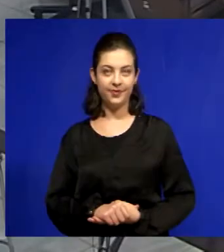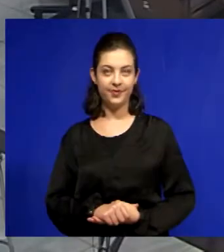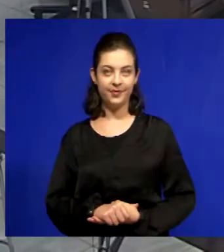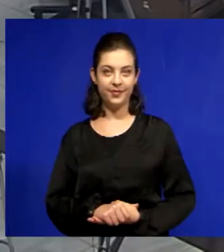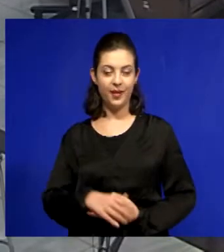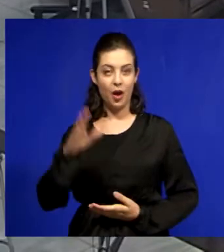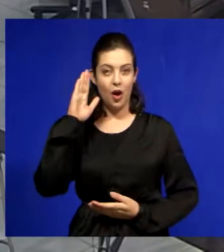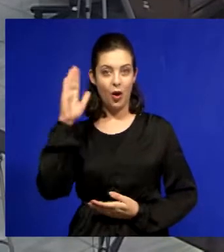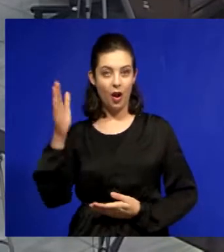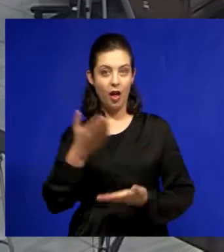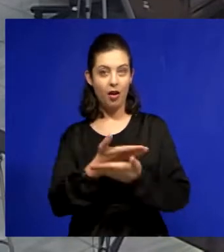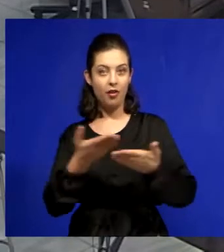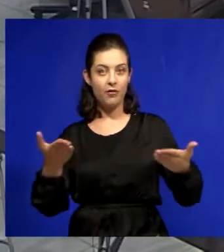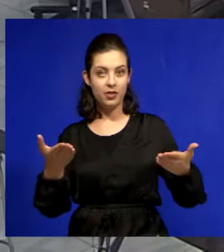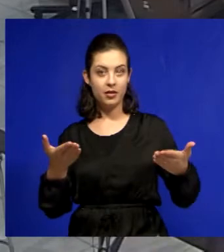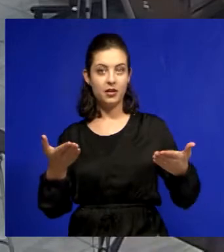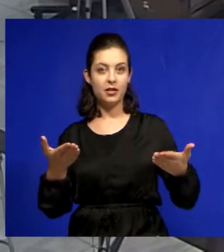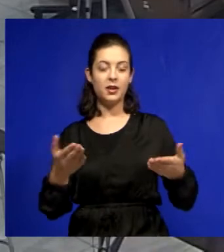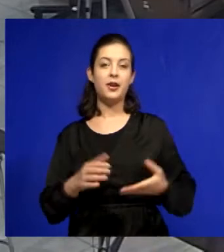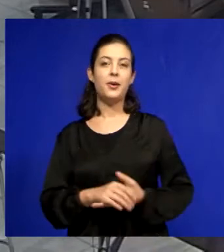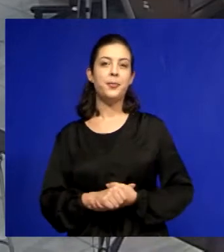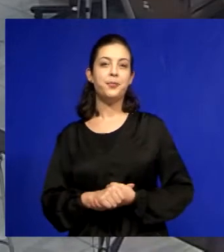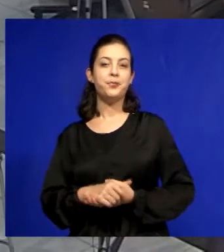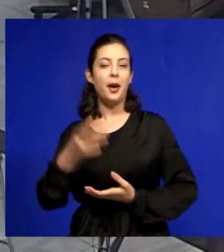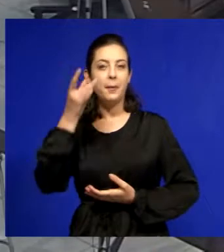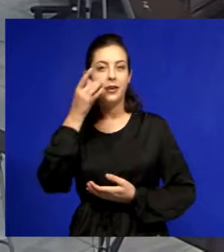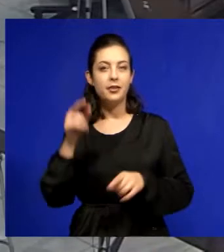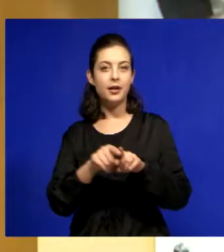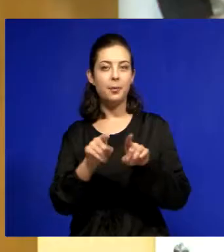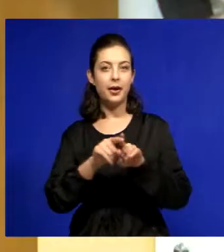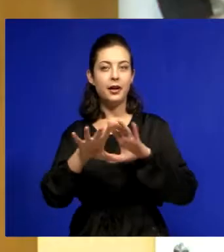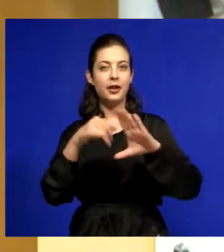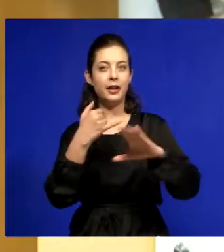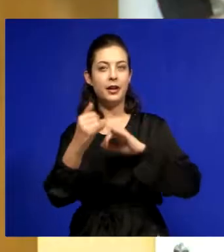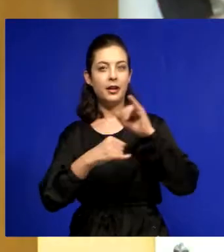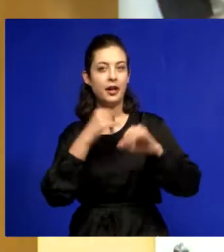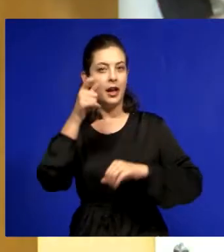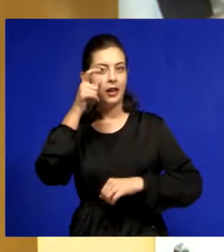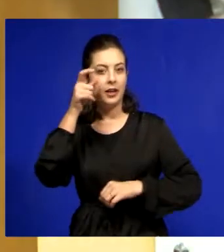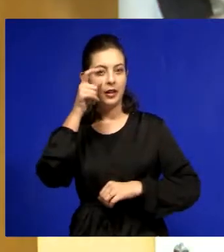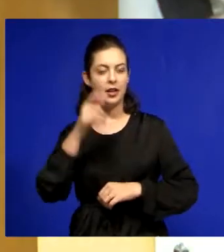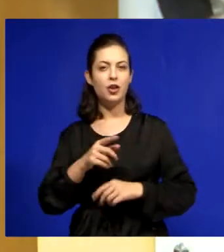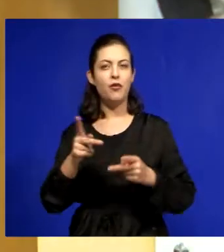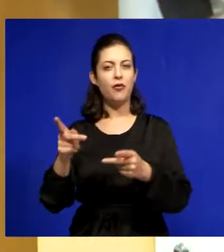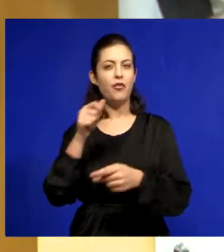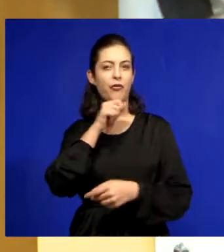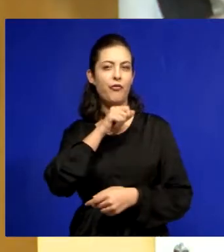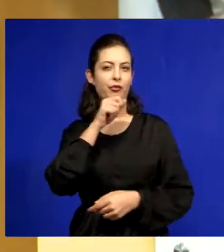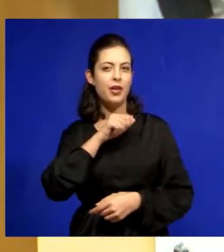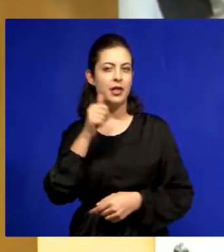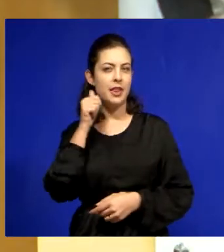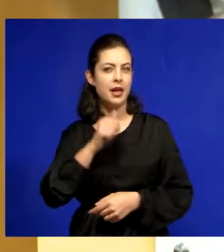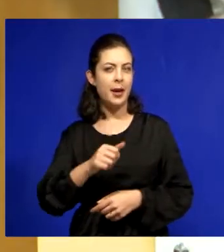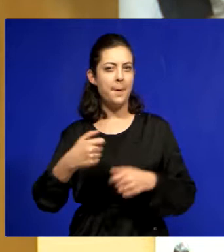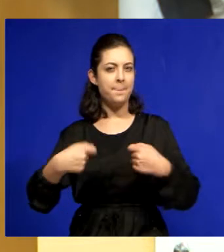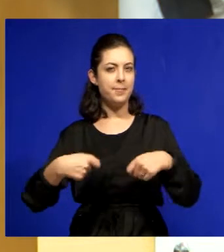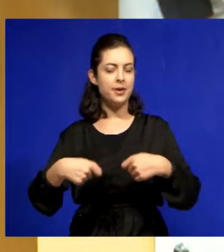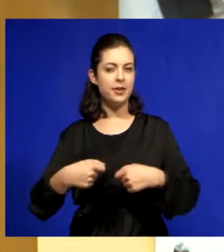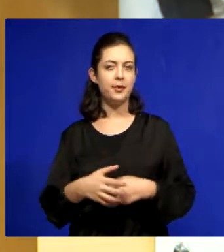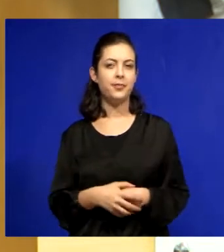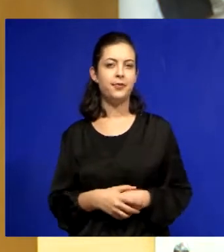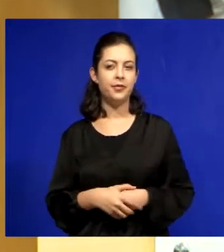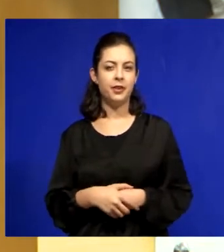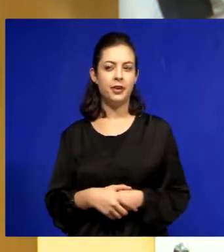que é com relação ao idoso tempos atrás foi visitar uma senhora ela está precisando de ser